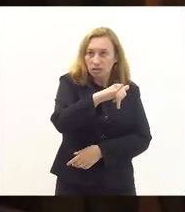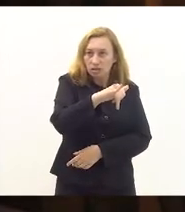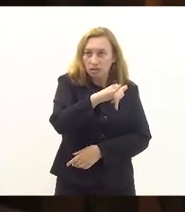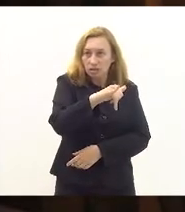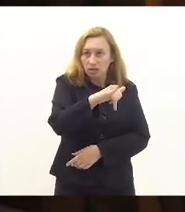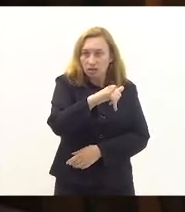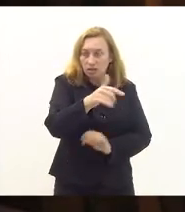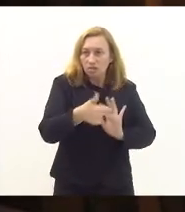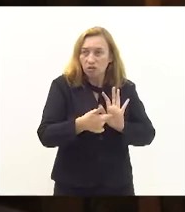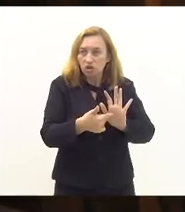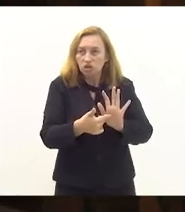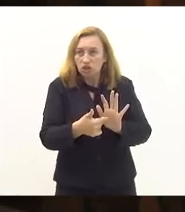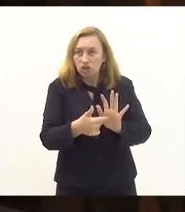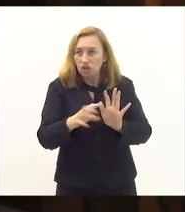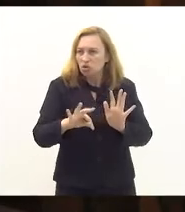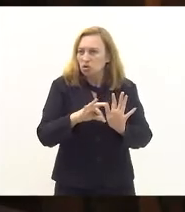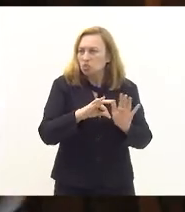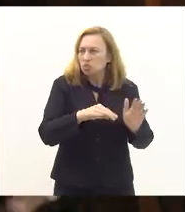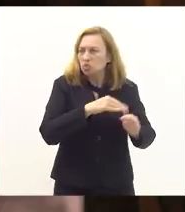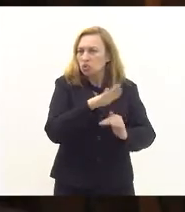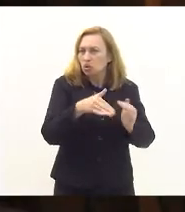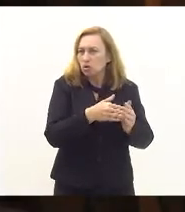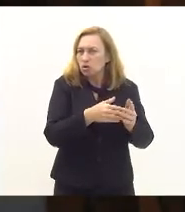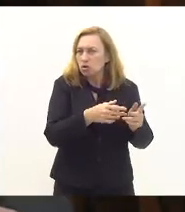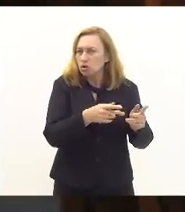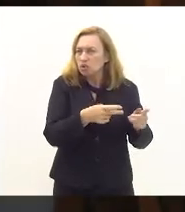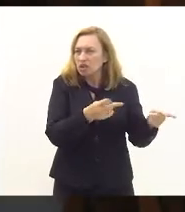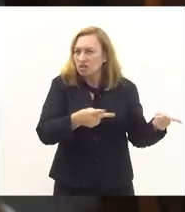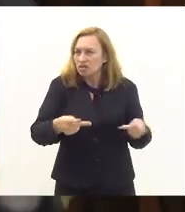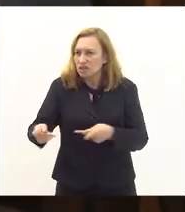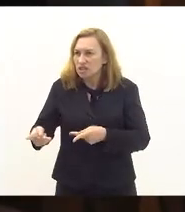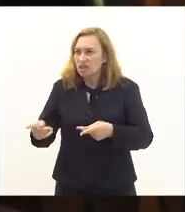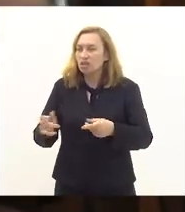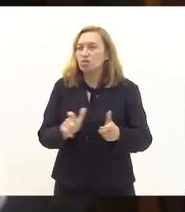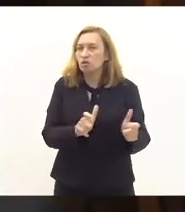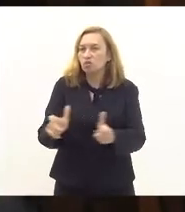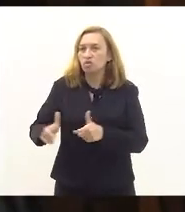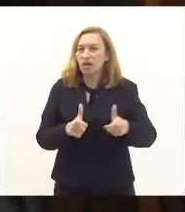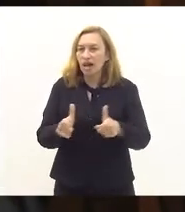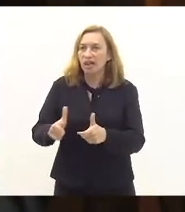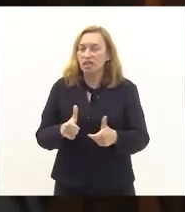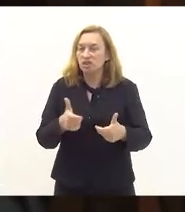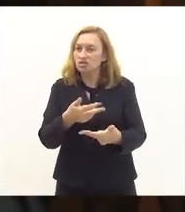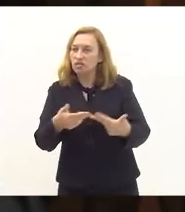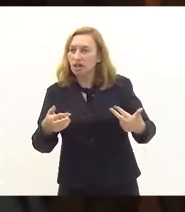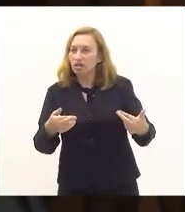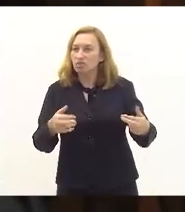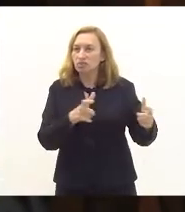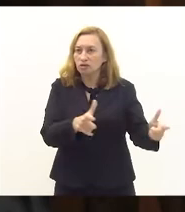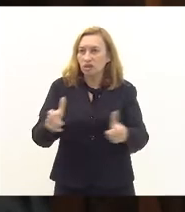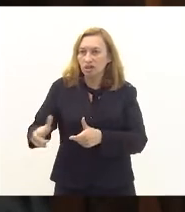da produção do Rio Grande do Sul, responsável pelo desenvolvimento de amplas regiões.